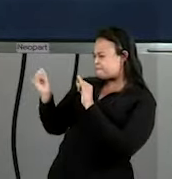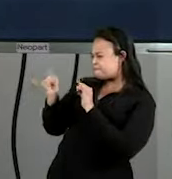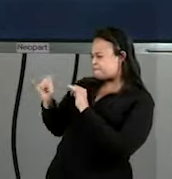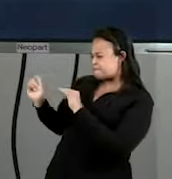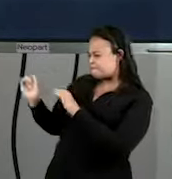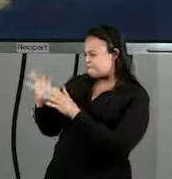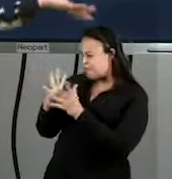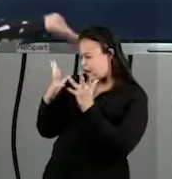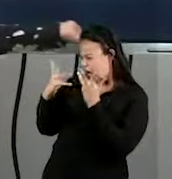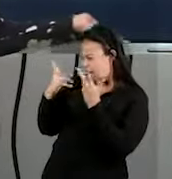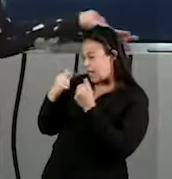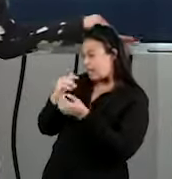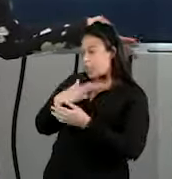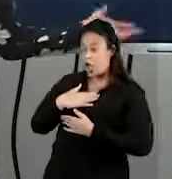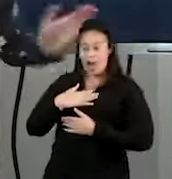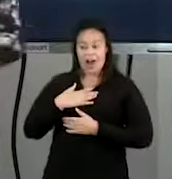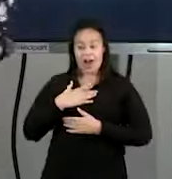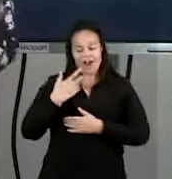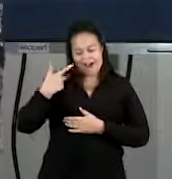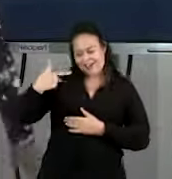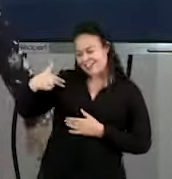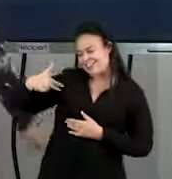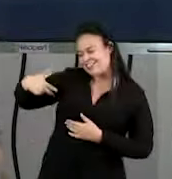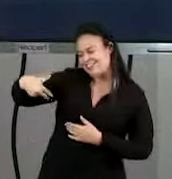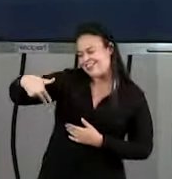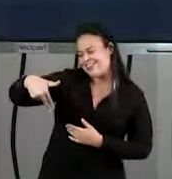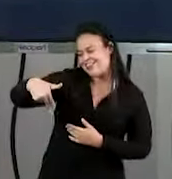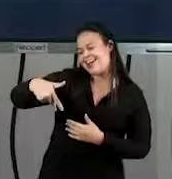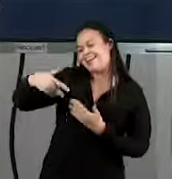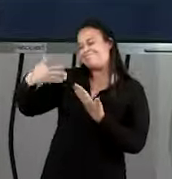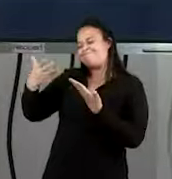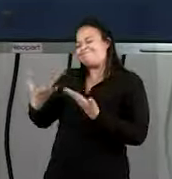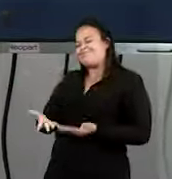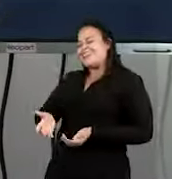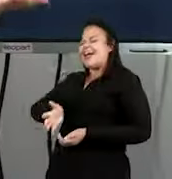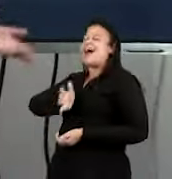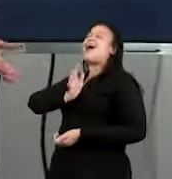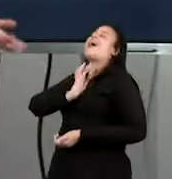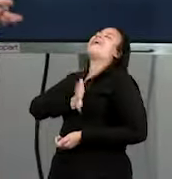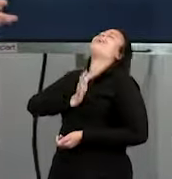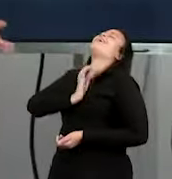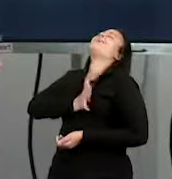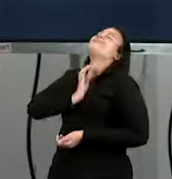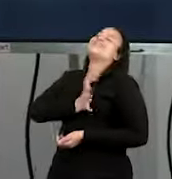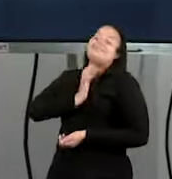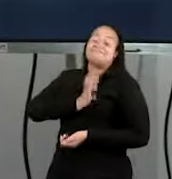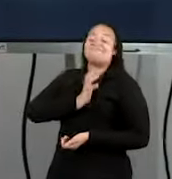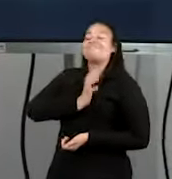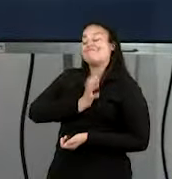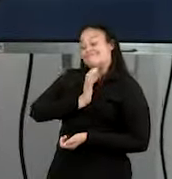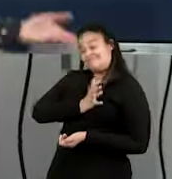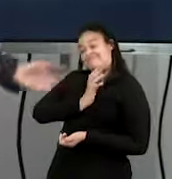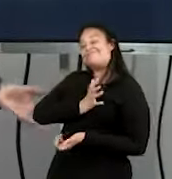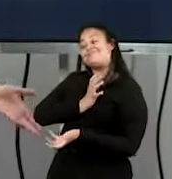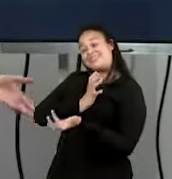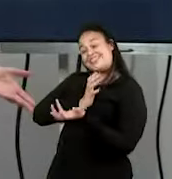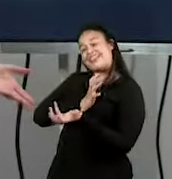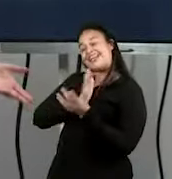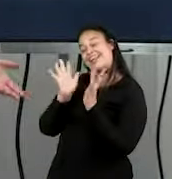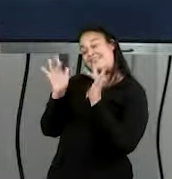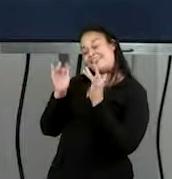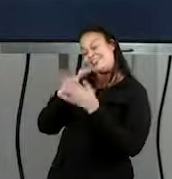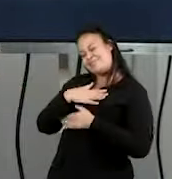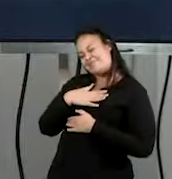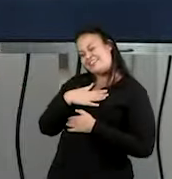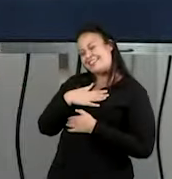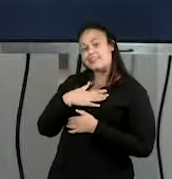faz? Você vai lá e se declara. Você chega perto dela, olha, você faz meu coração bater mais forte. Eu queria muito que você fosse minha